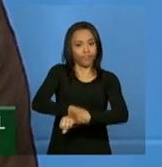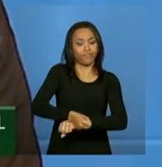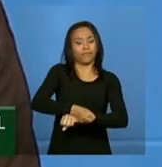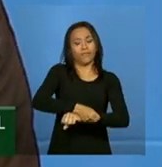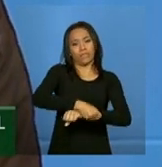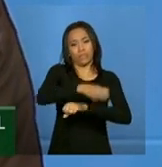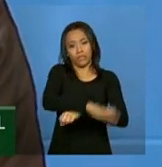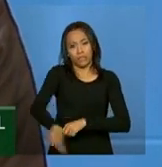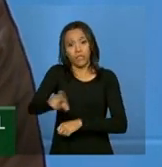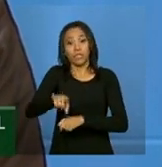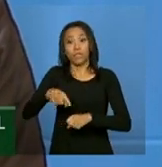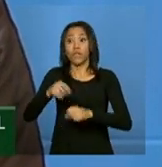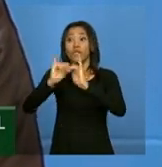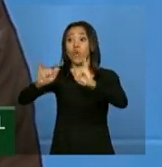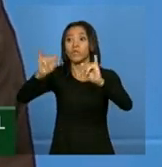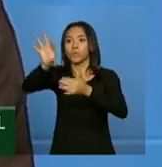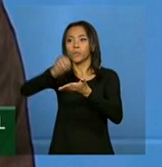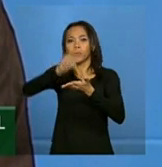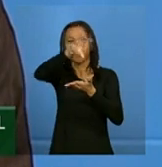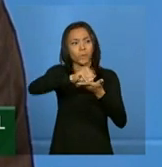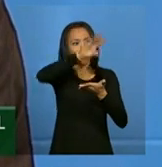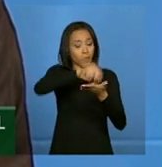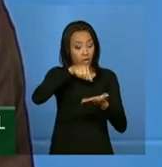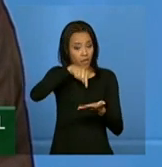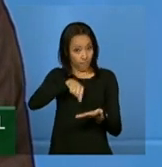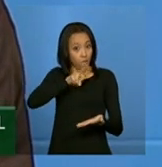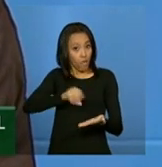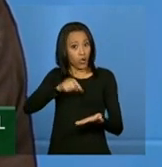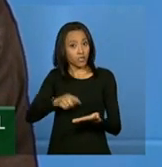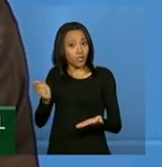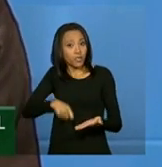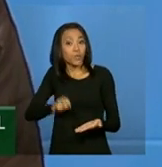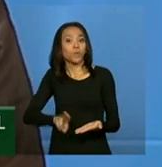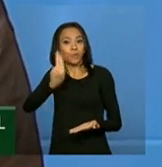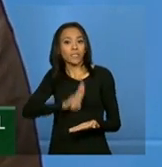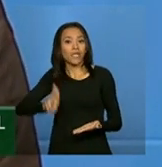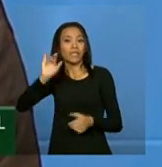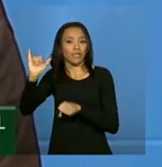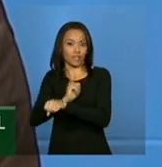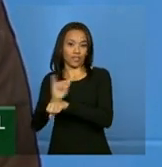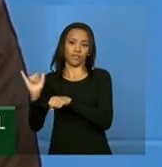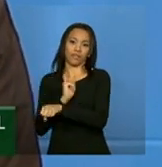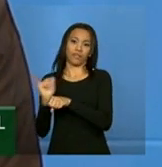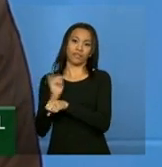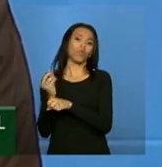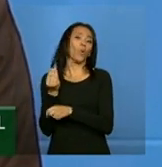estatísticas desagregadas que podem ser então utilizadas no desenvolvimento de estratégias exitosas.